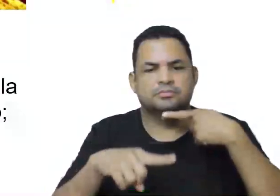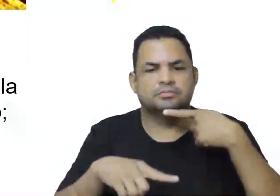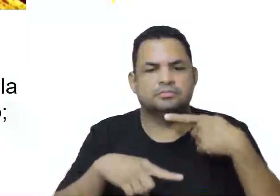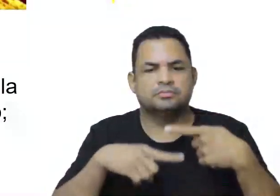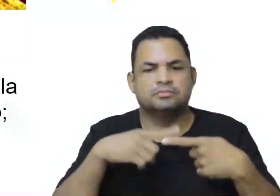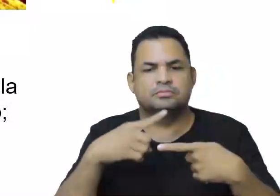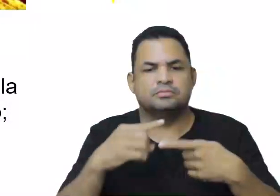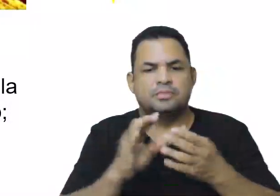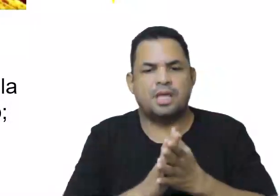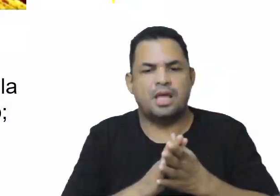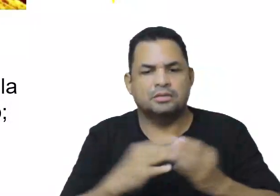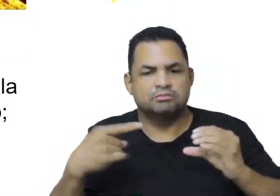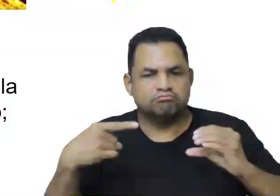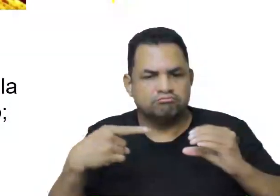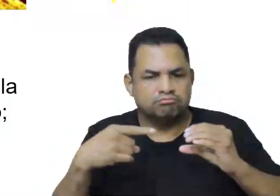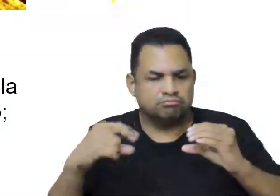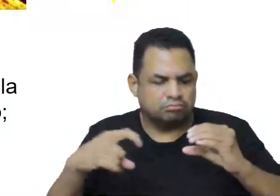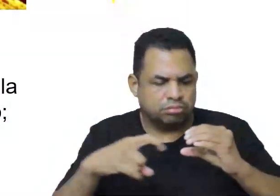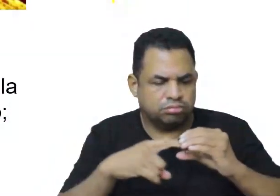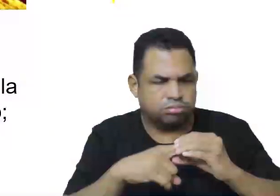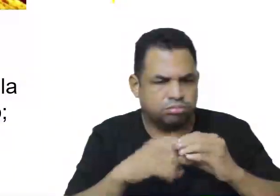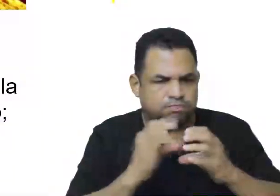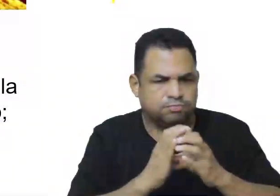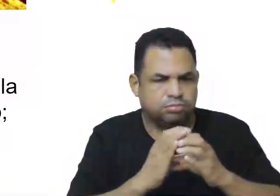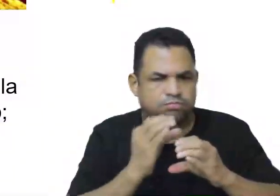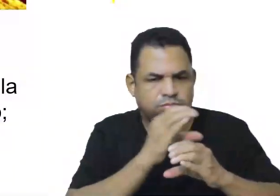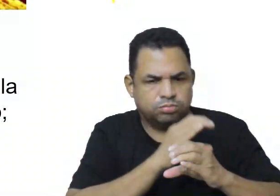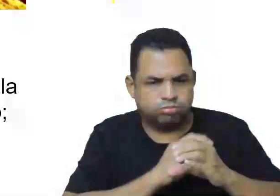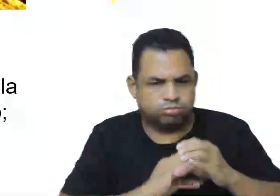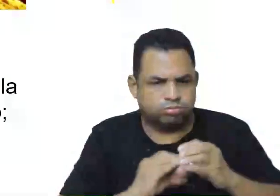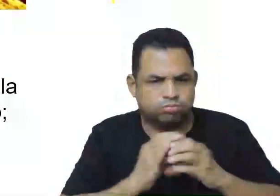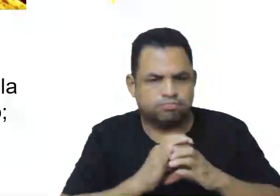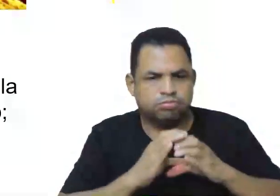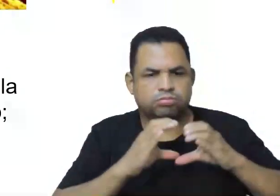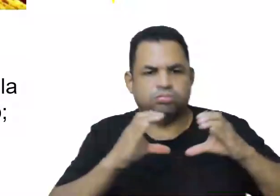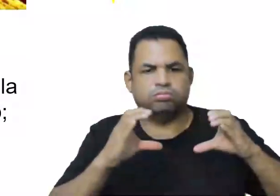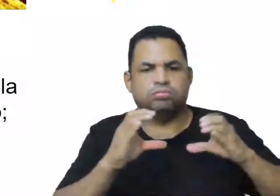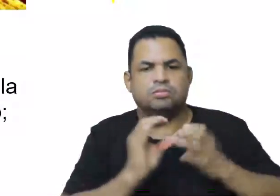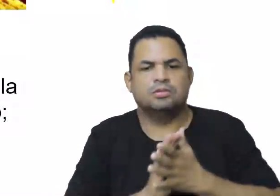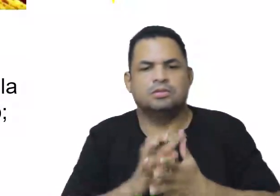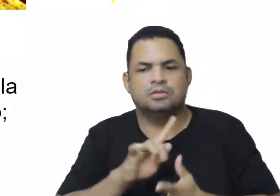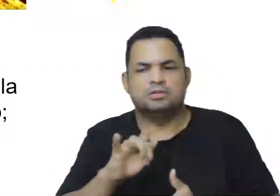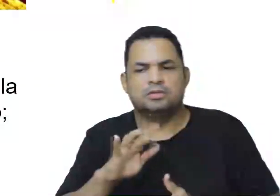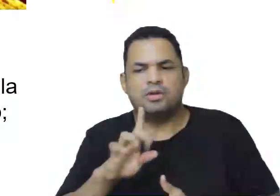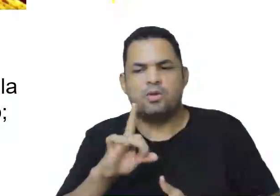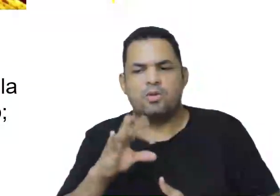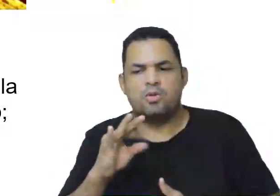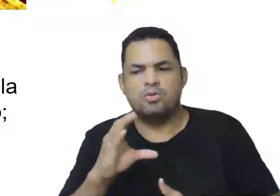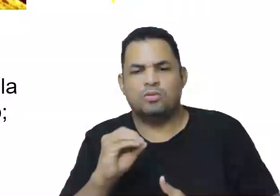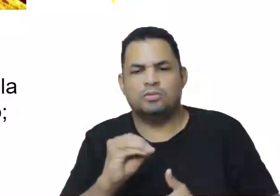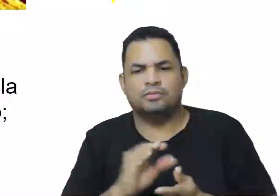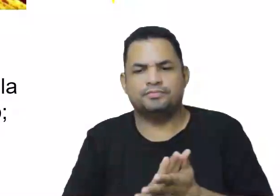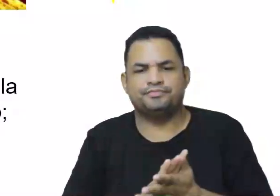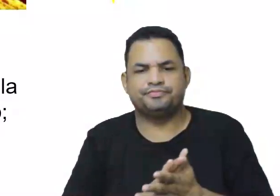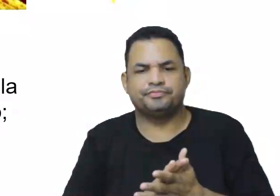se juntou, digamos assim, que ele fecundou o óvulo, esse zigoto, o que ele vai fazer? Ele vai